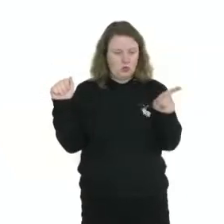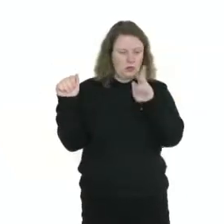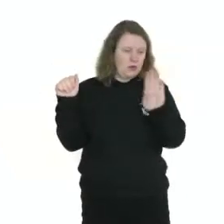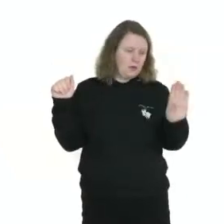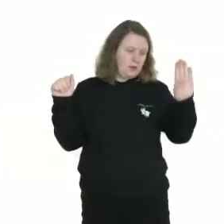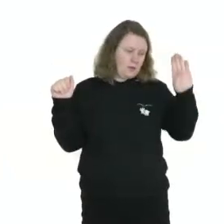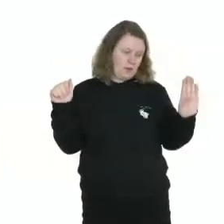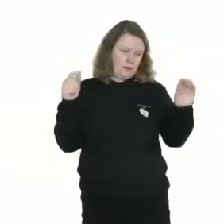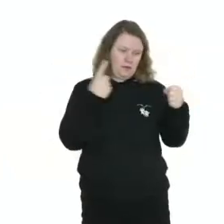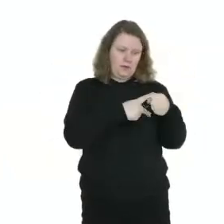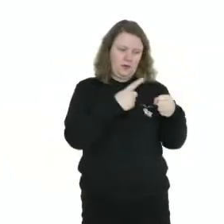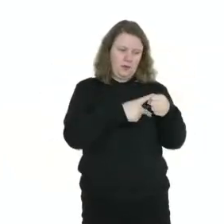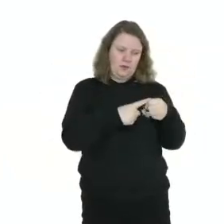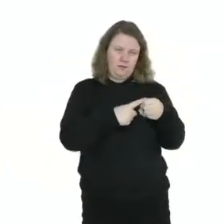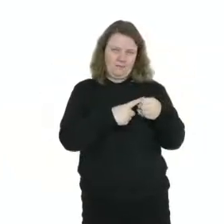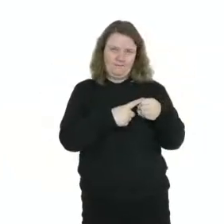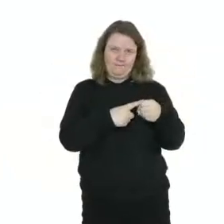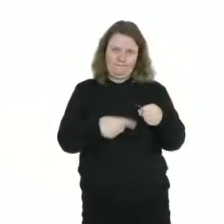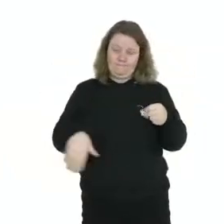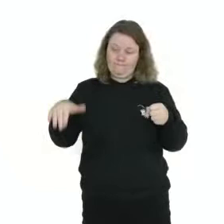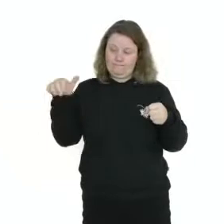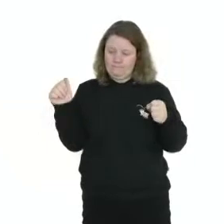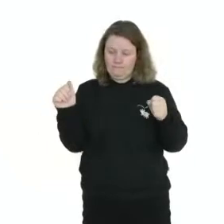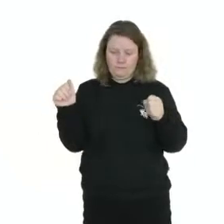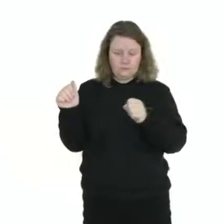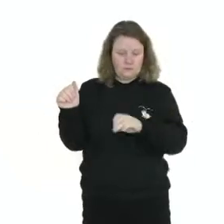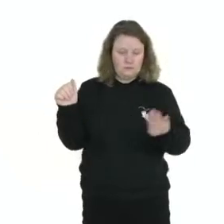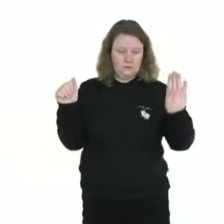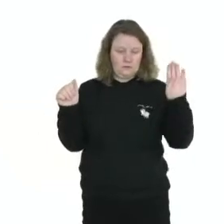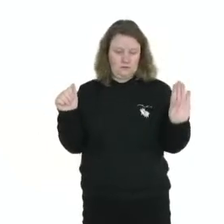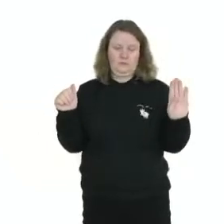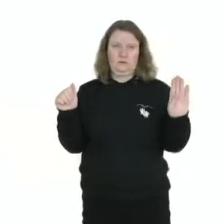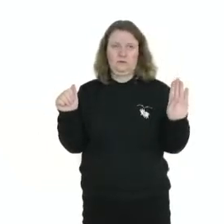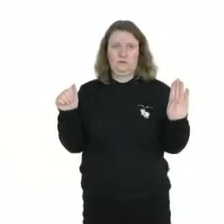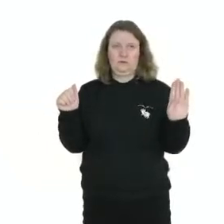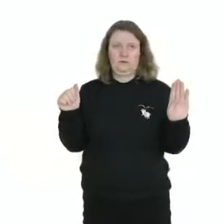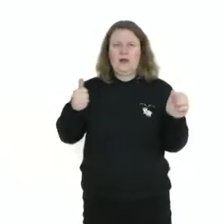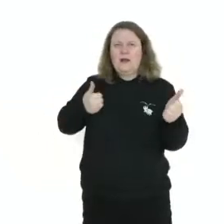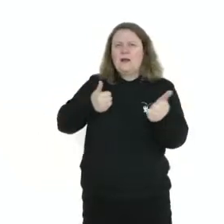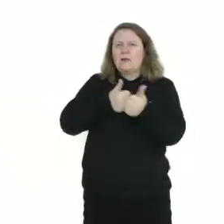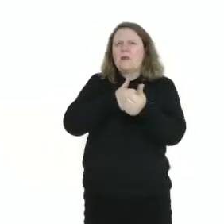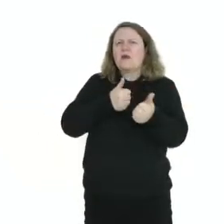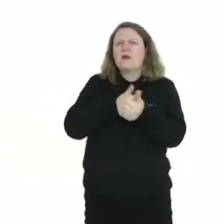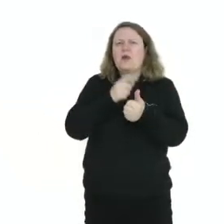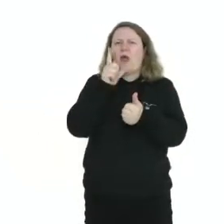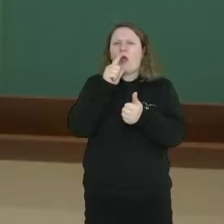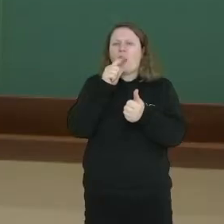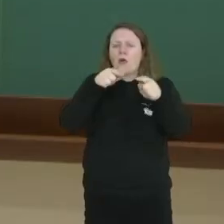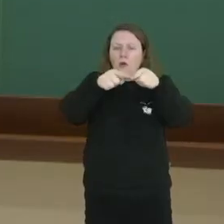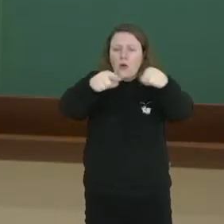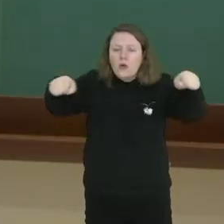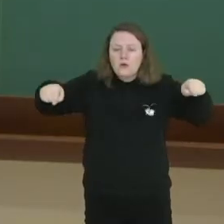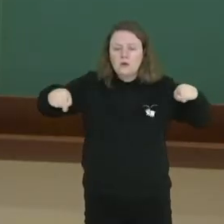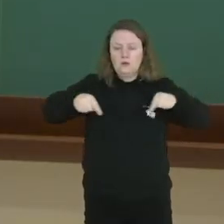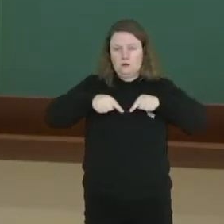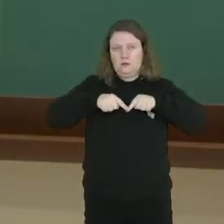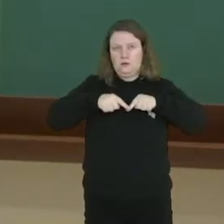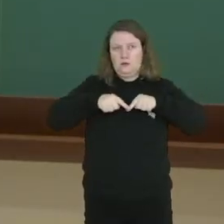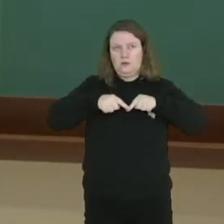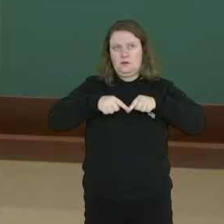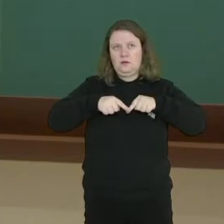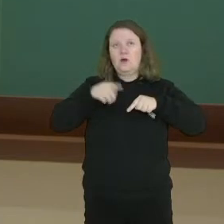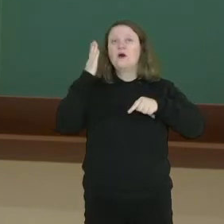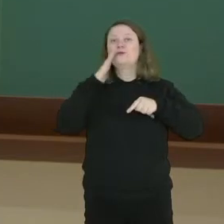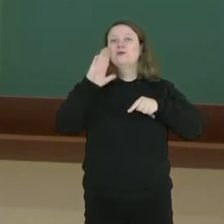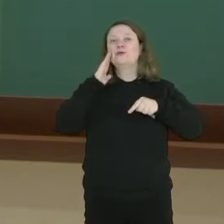B aqui, ok? Ambas as margens de um lago e representadas na figura ao lado. Então, aqui esse azulzinho é